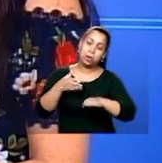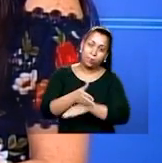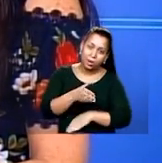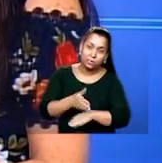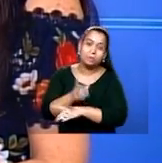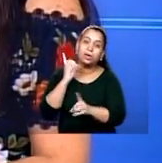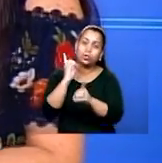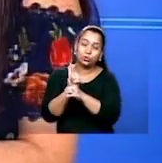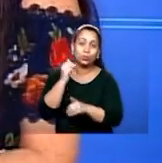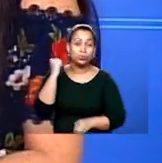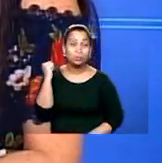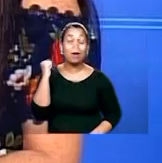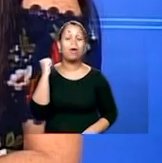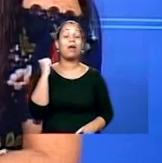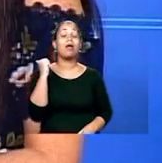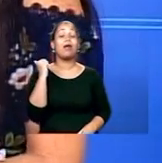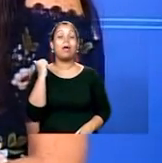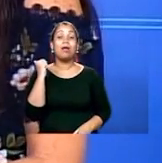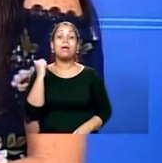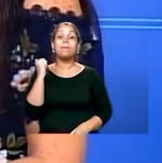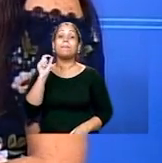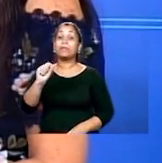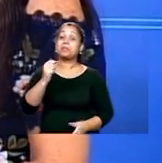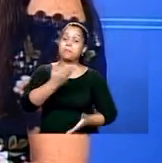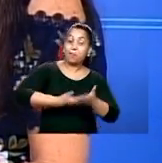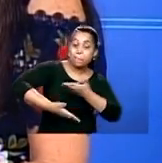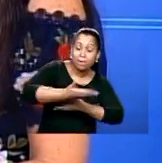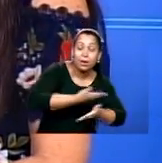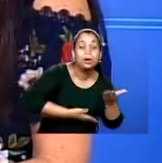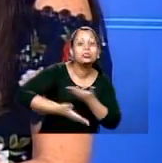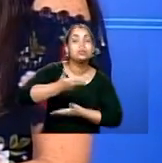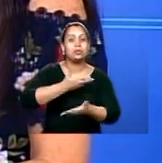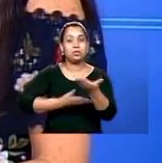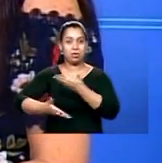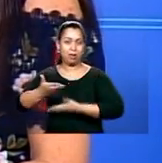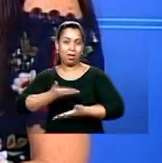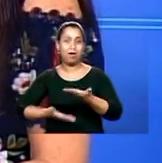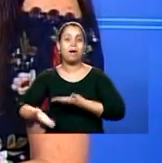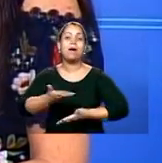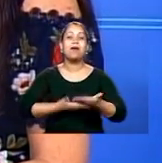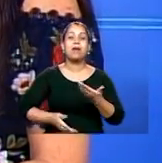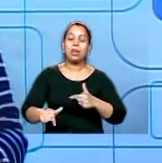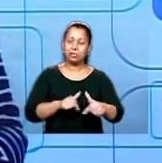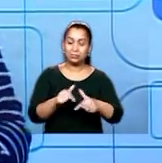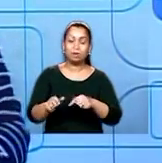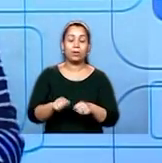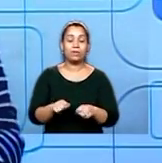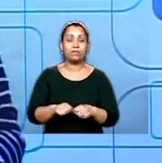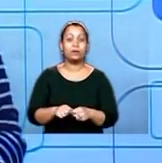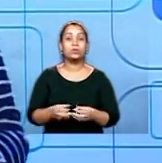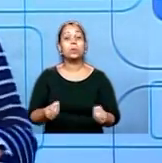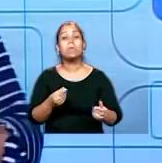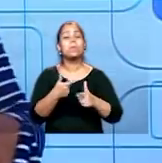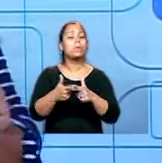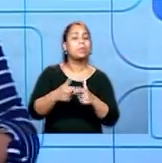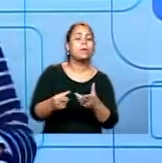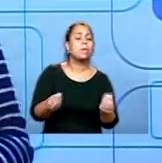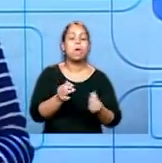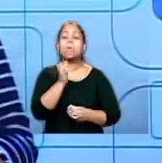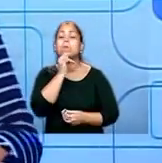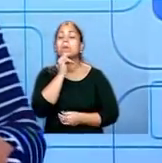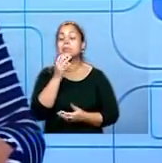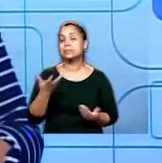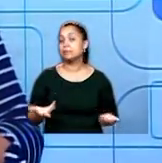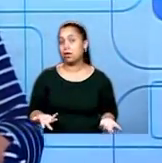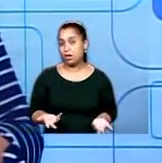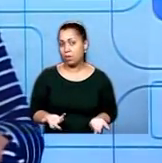de encontros lá, para partilhar mesmo esse trabalho todo que é feito. Que tipo de problema, Claudinei? Tem um exemplo aí? Que